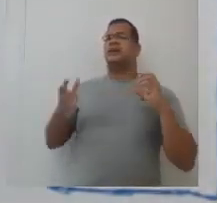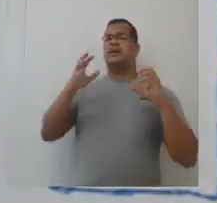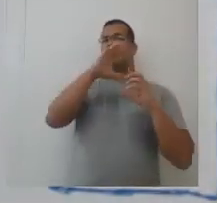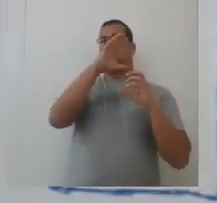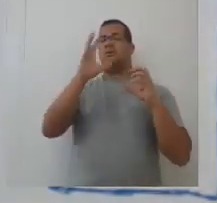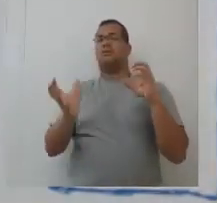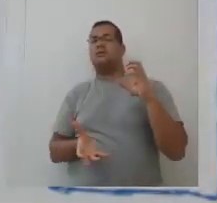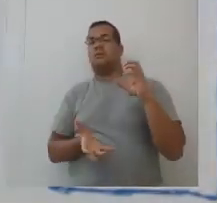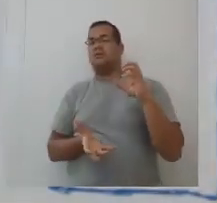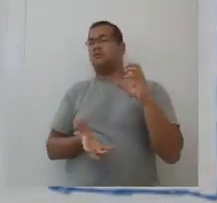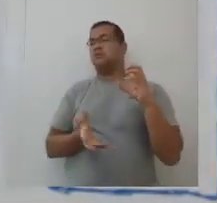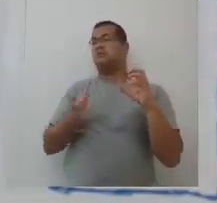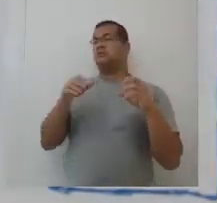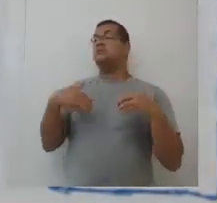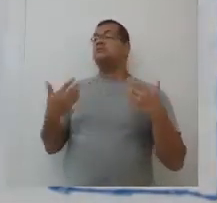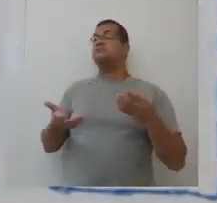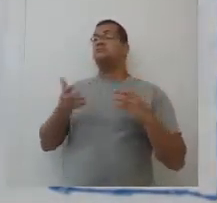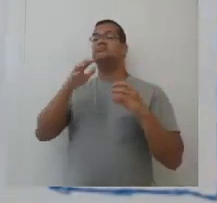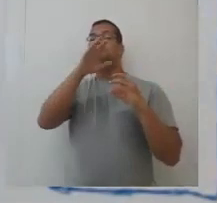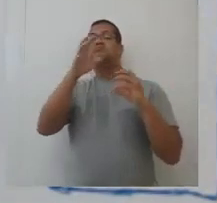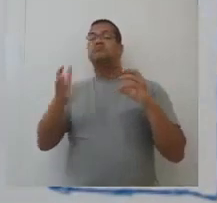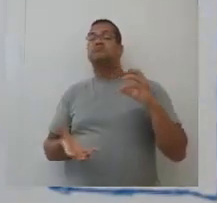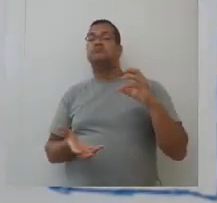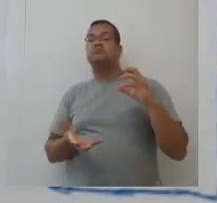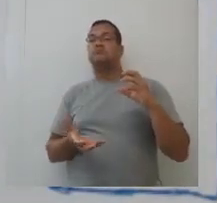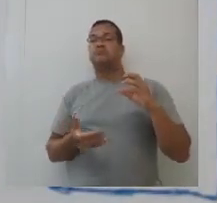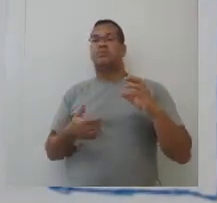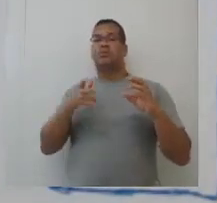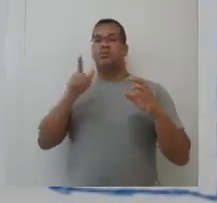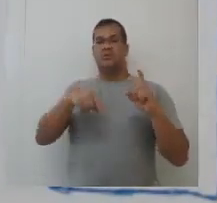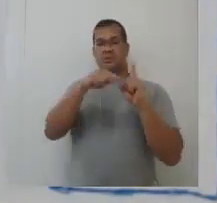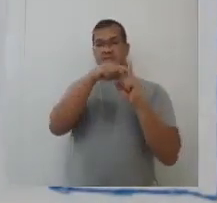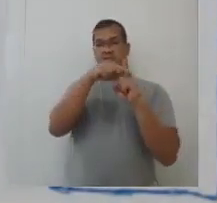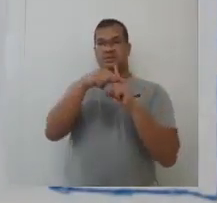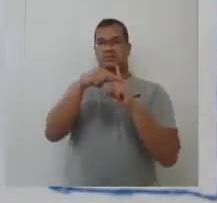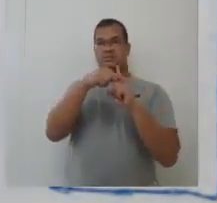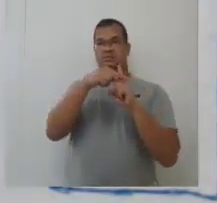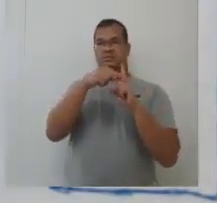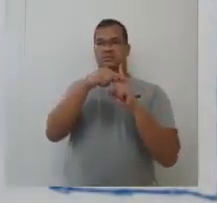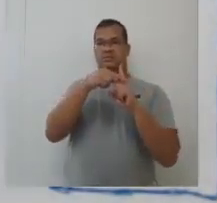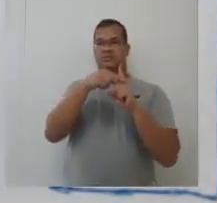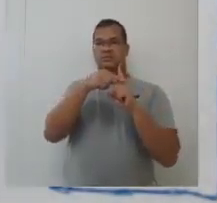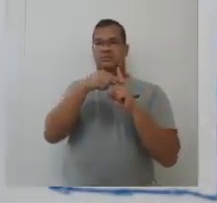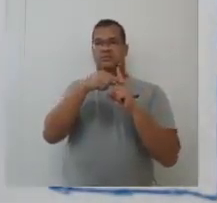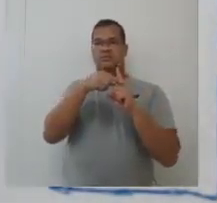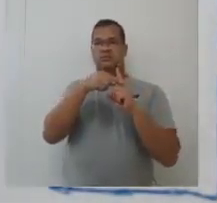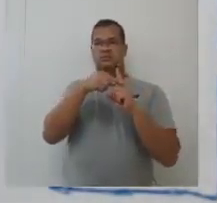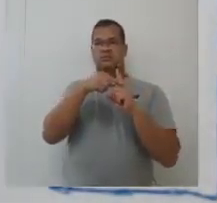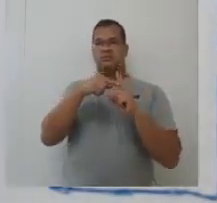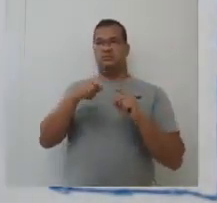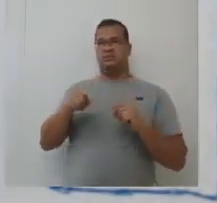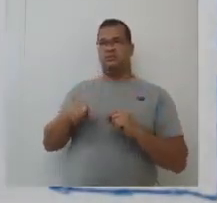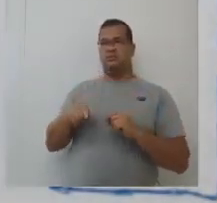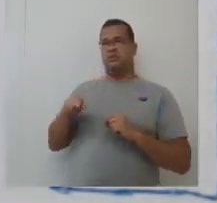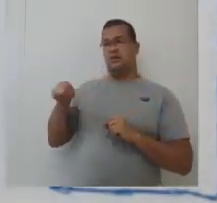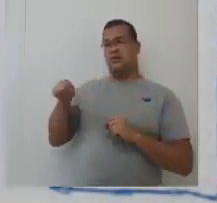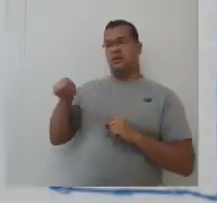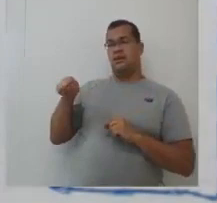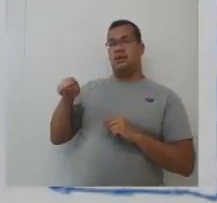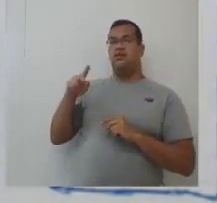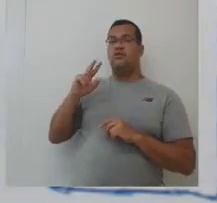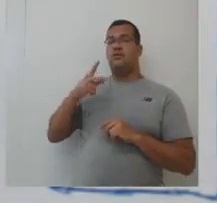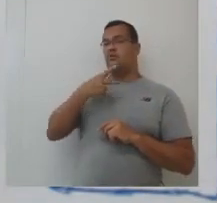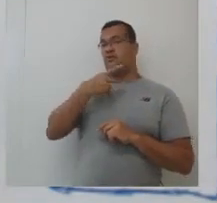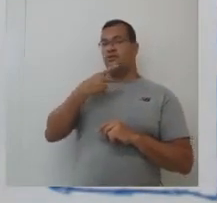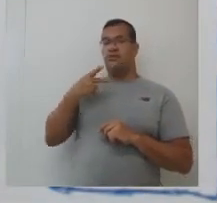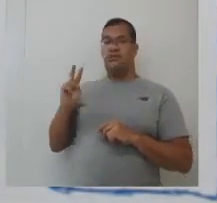elétrico gerado por essa carga? Como ela é a carga positiva, o vetor, abençoado, aponta para lá, que é um vetor que